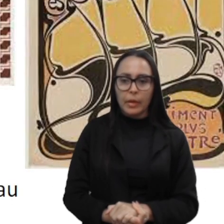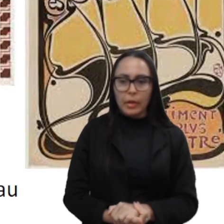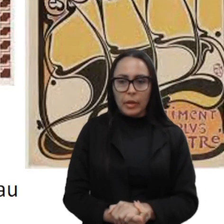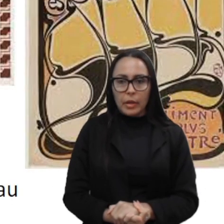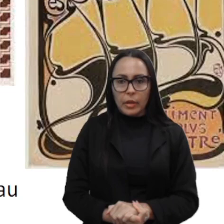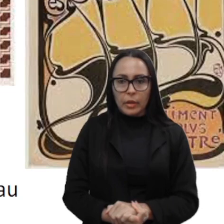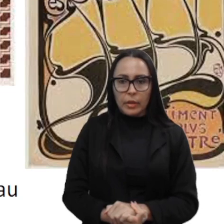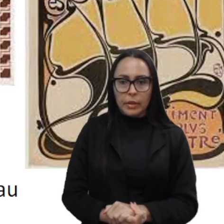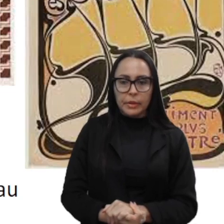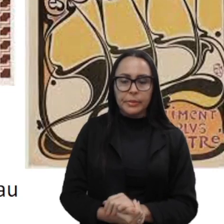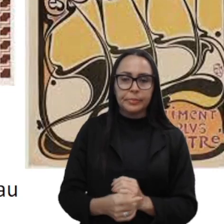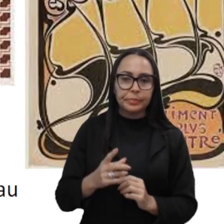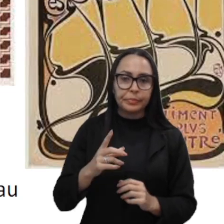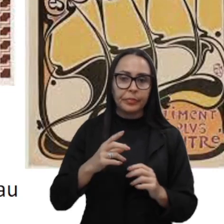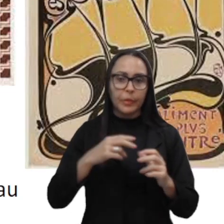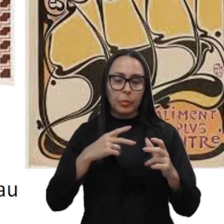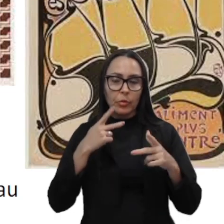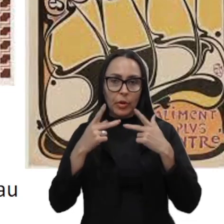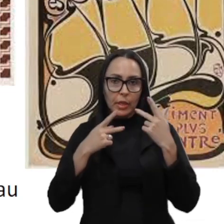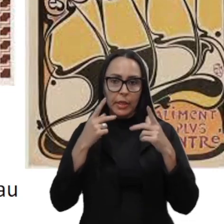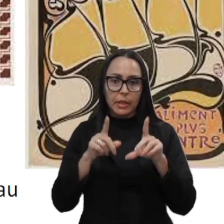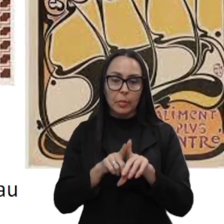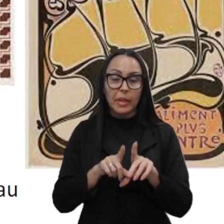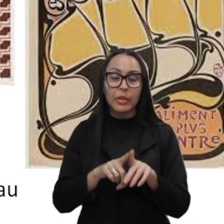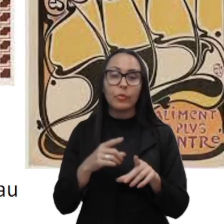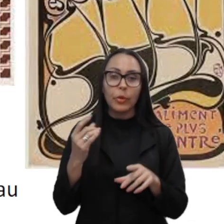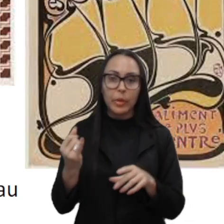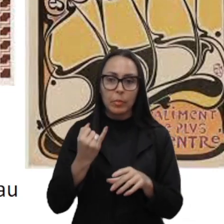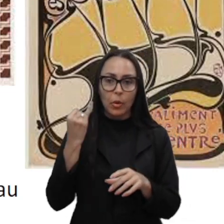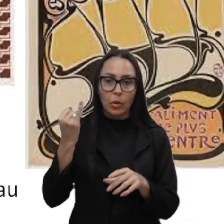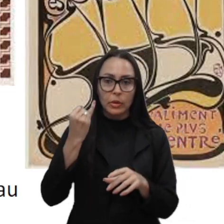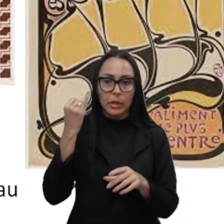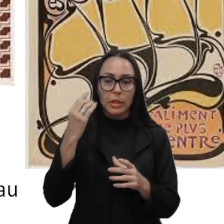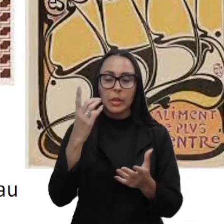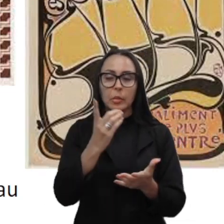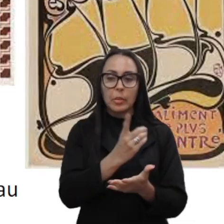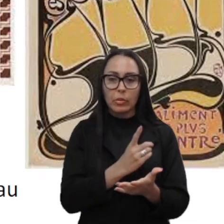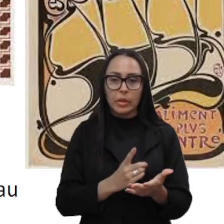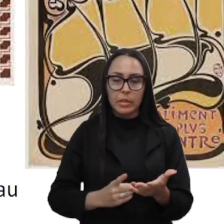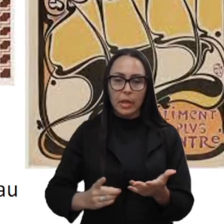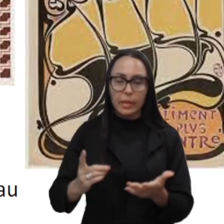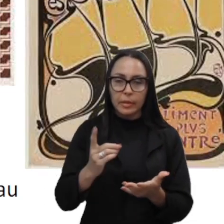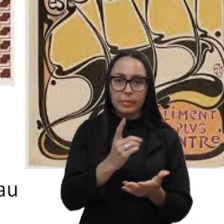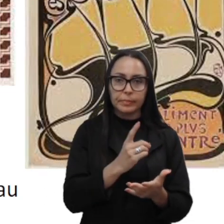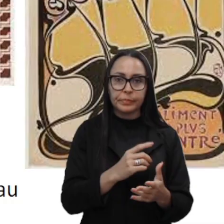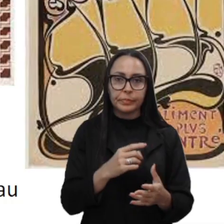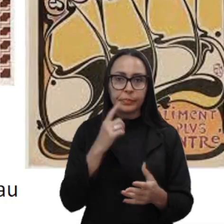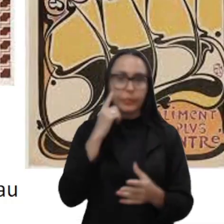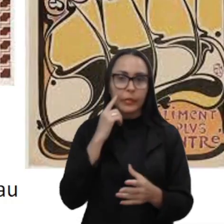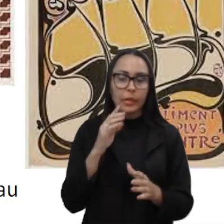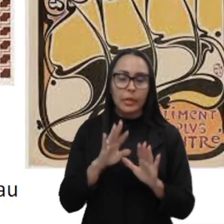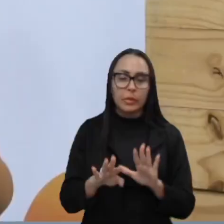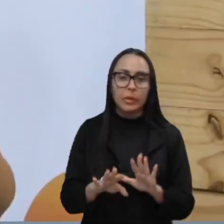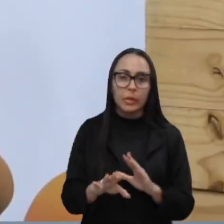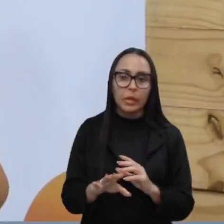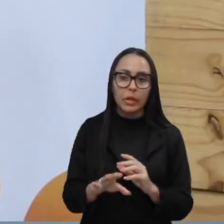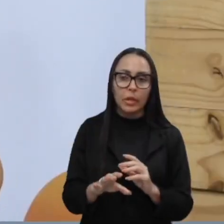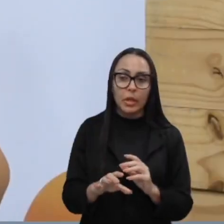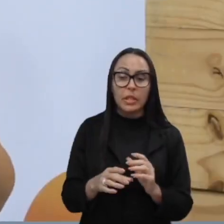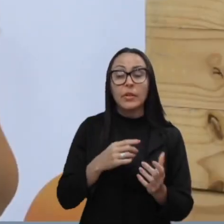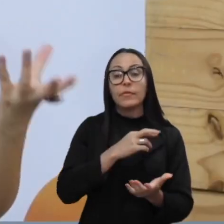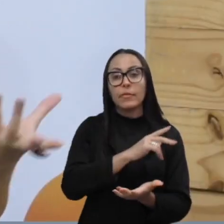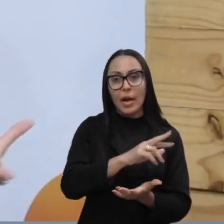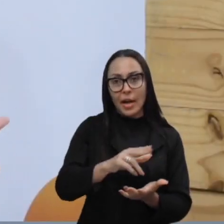Como eu falei, o Art Nouveau ele foi super importante para o design gráfico, né? Não só para o design gráfico, mas para as